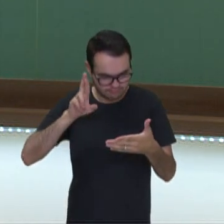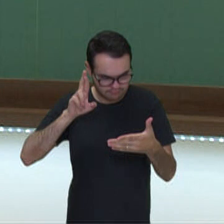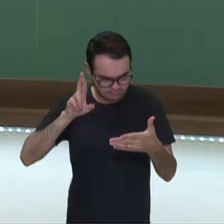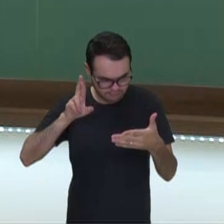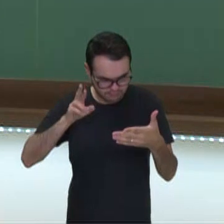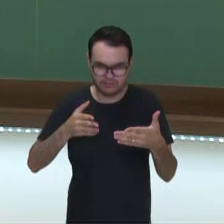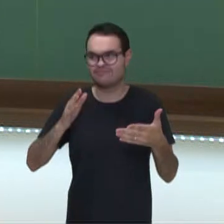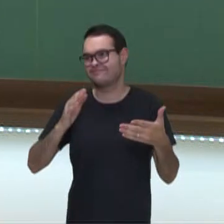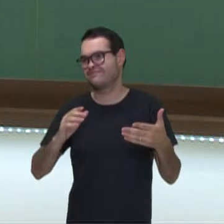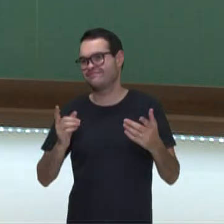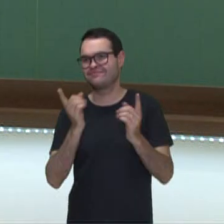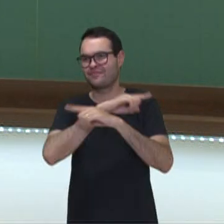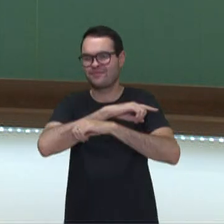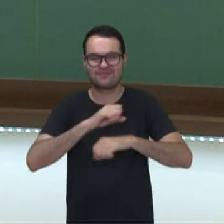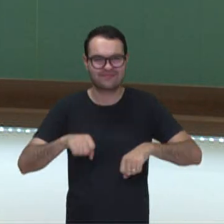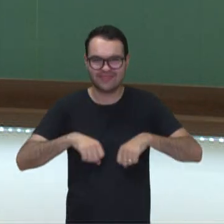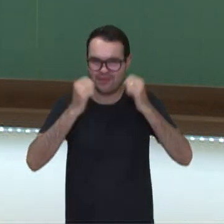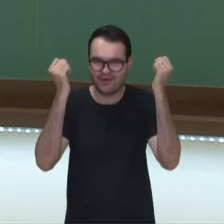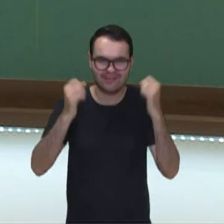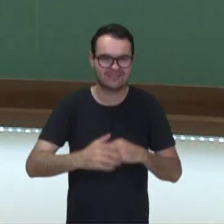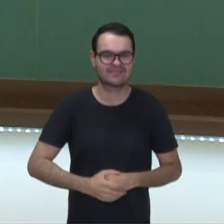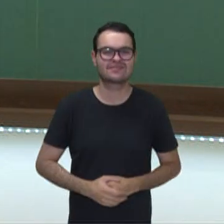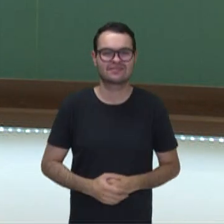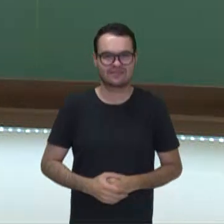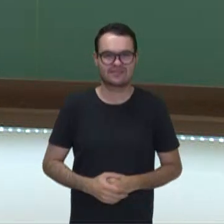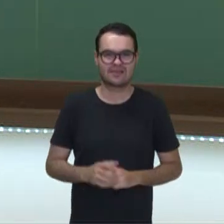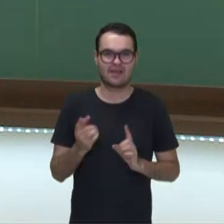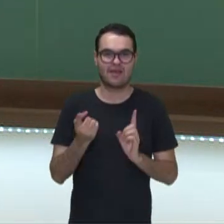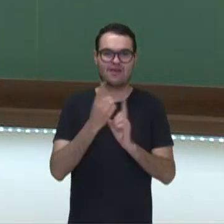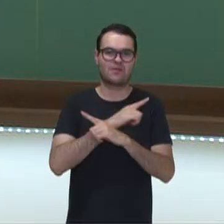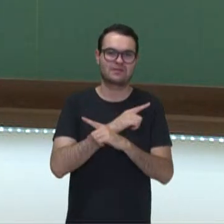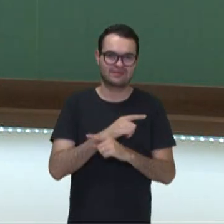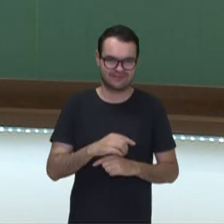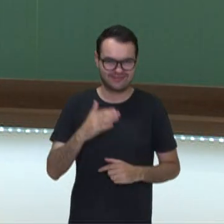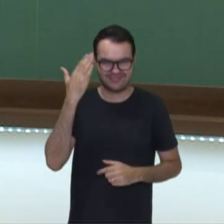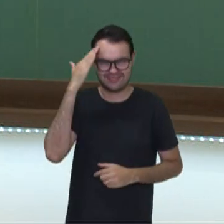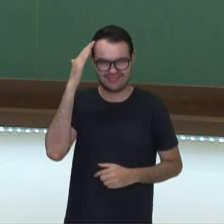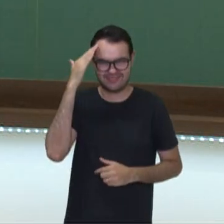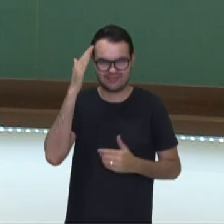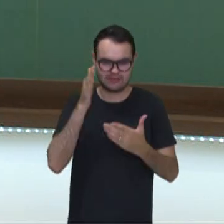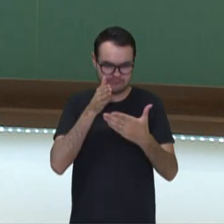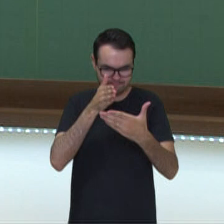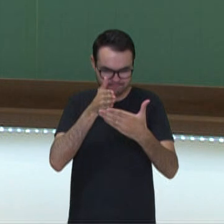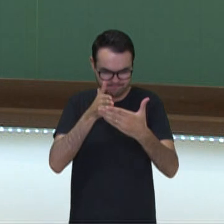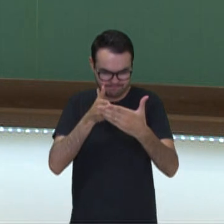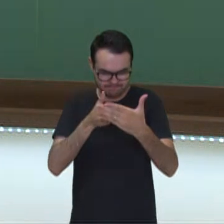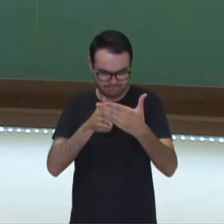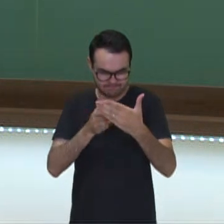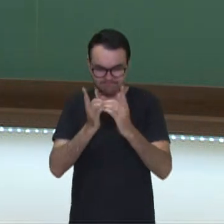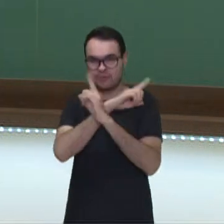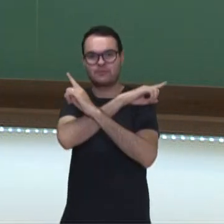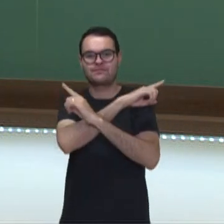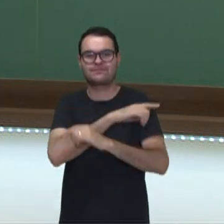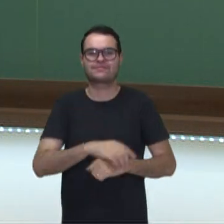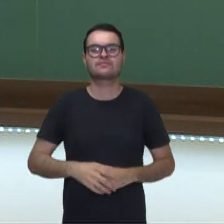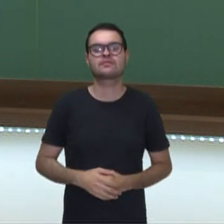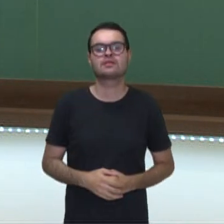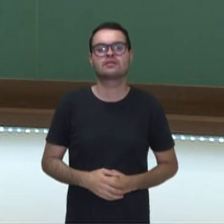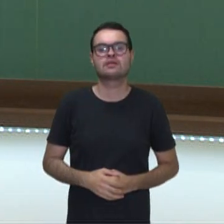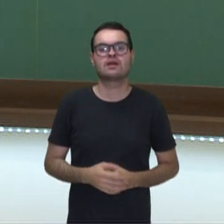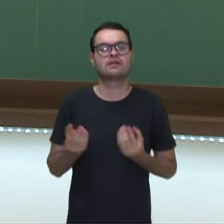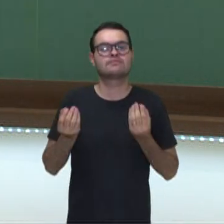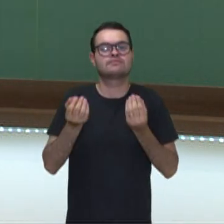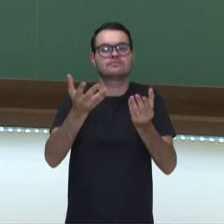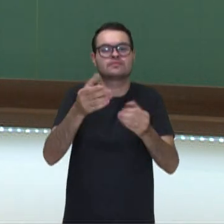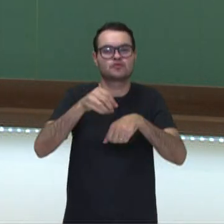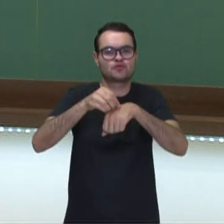Você espera um resultado e o que vem é outro, né? Inesperado. Então eu vou deixar para vocês aqui